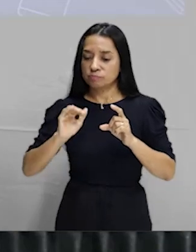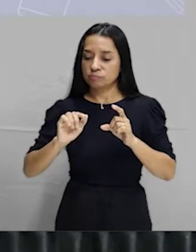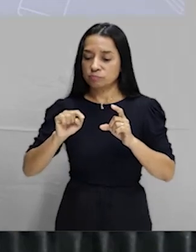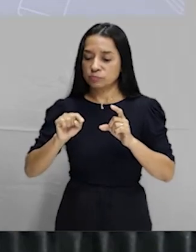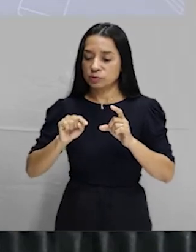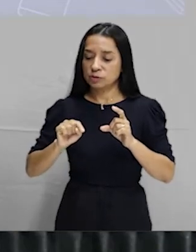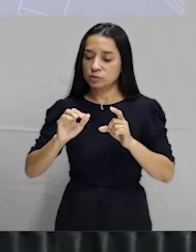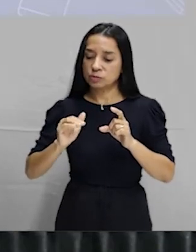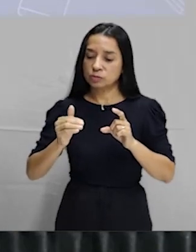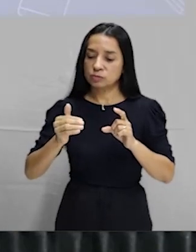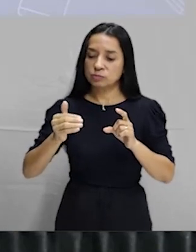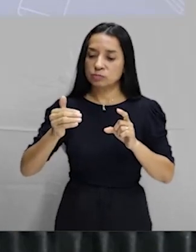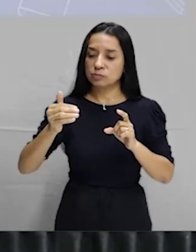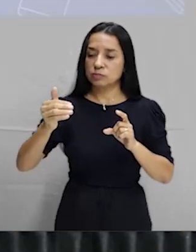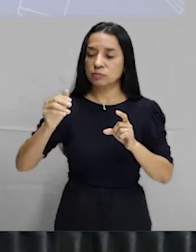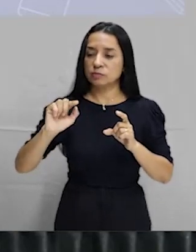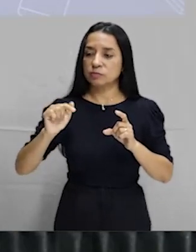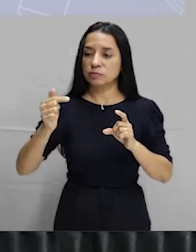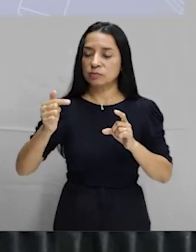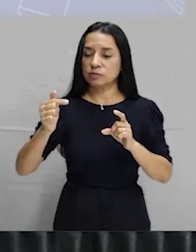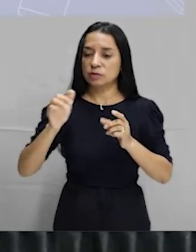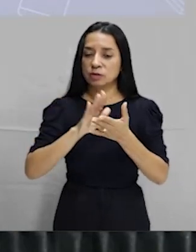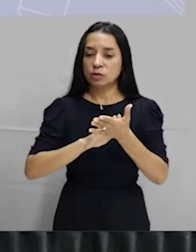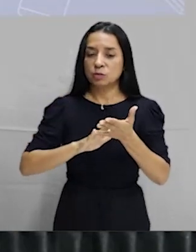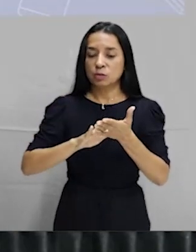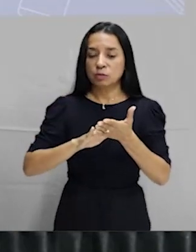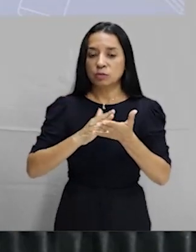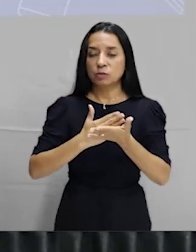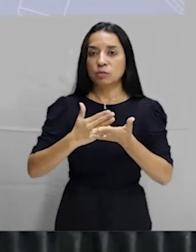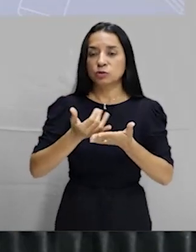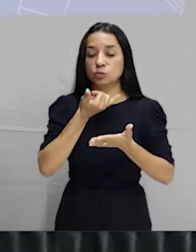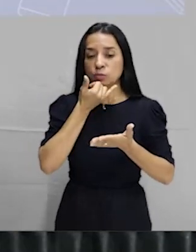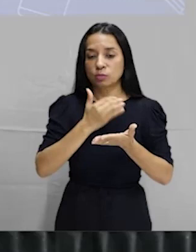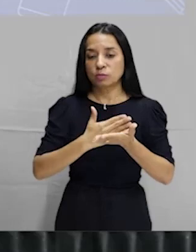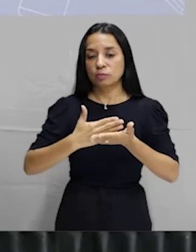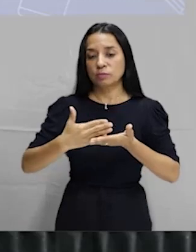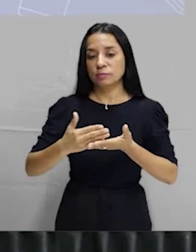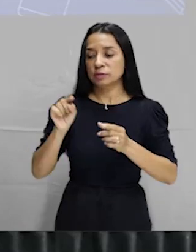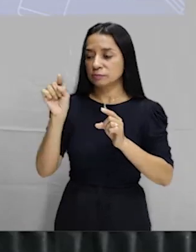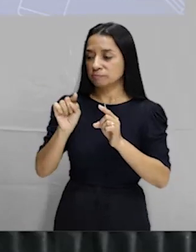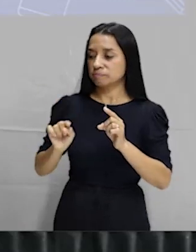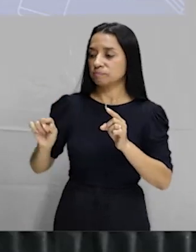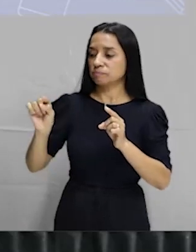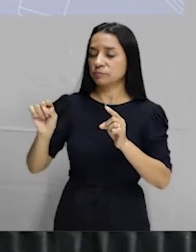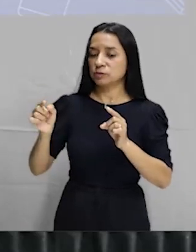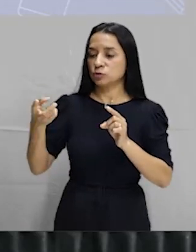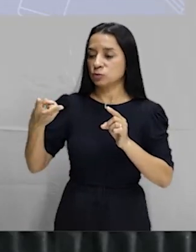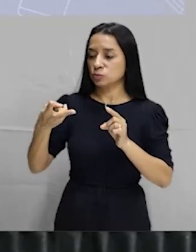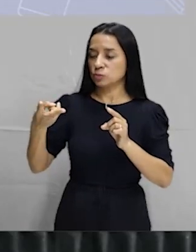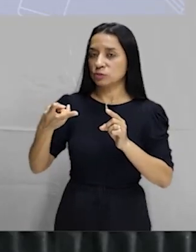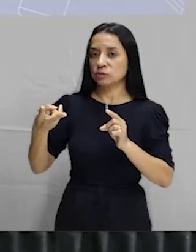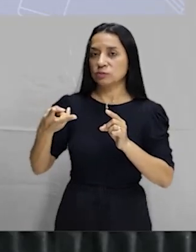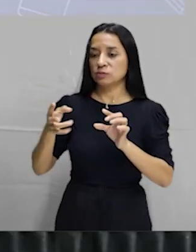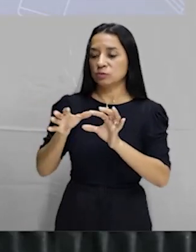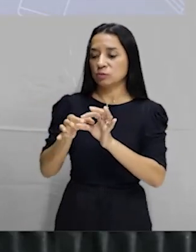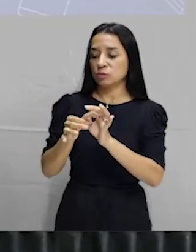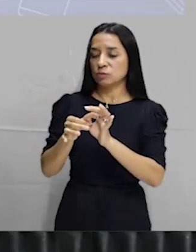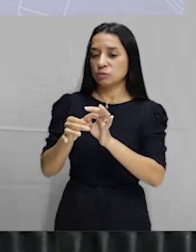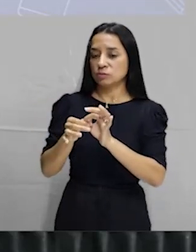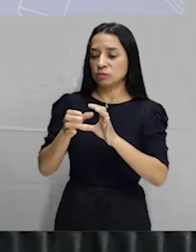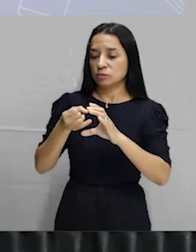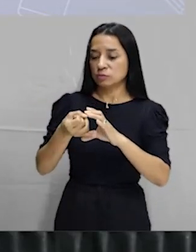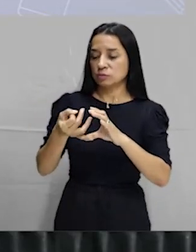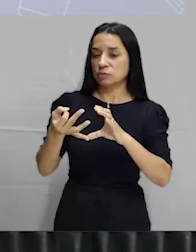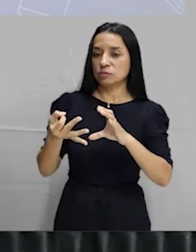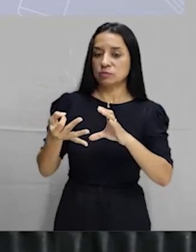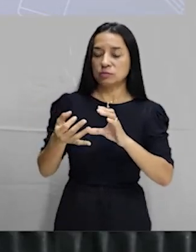fora, tá? Eu vou começar a preencher essa região que é comum de 2 em 2 conjuntos, tá?